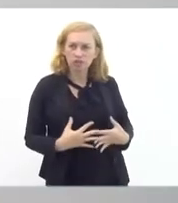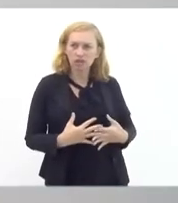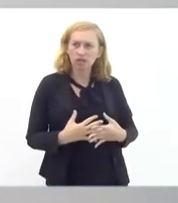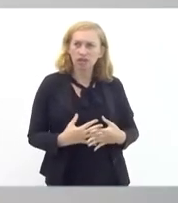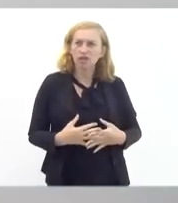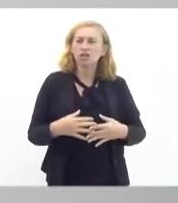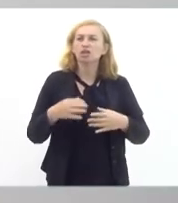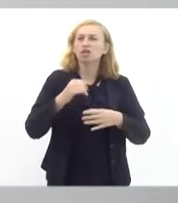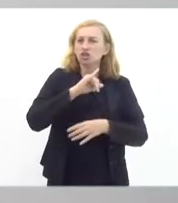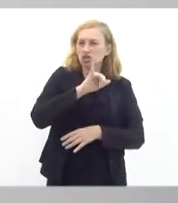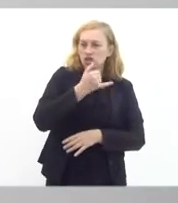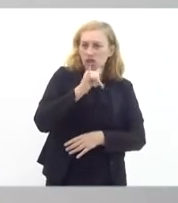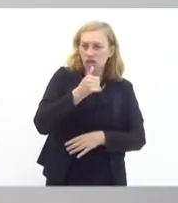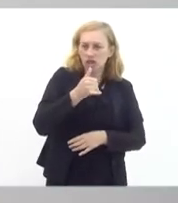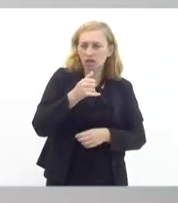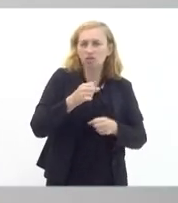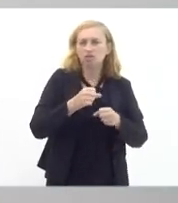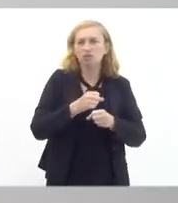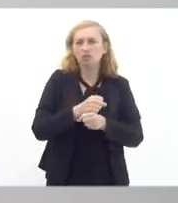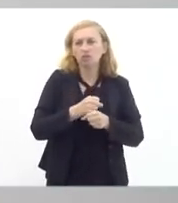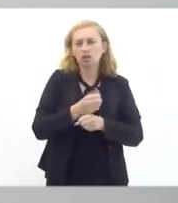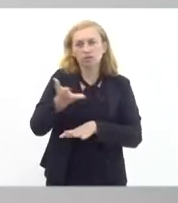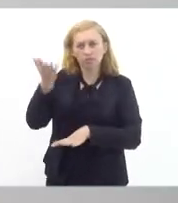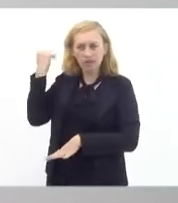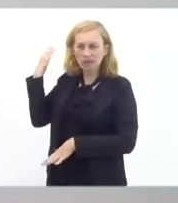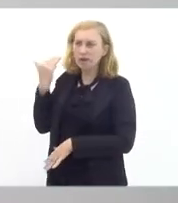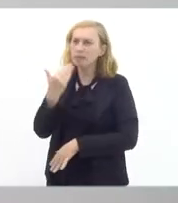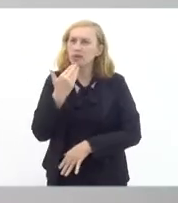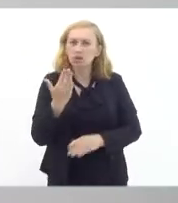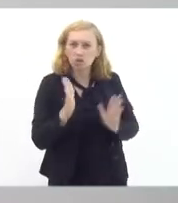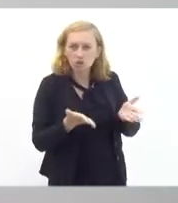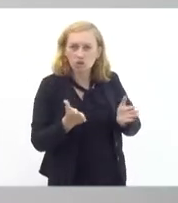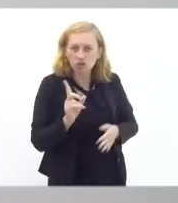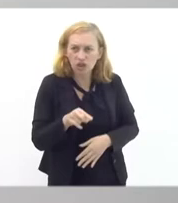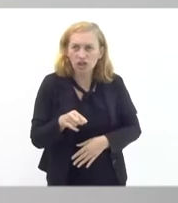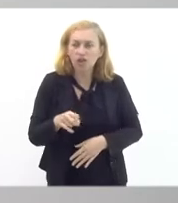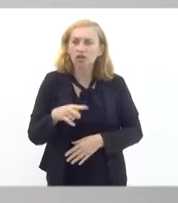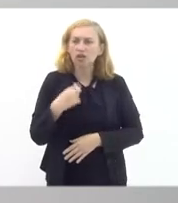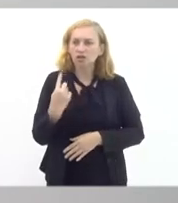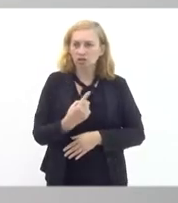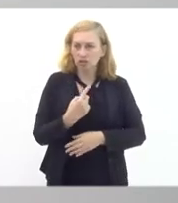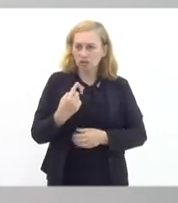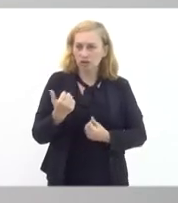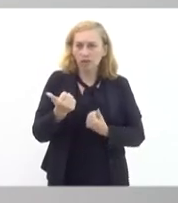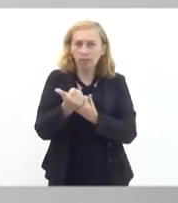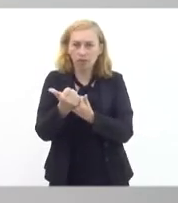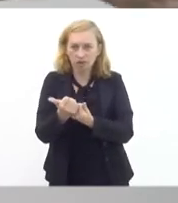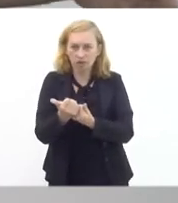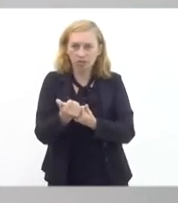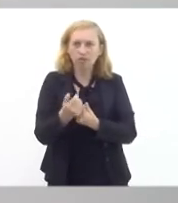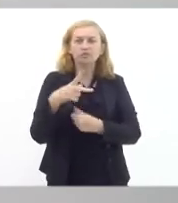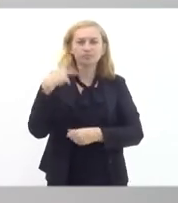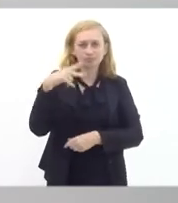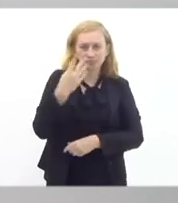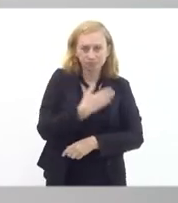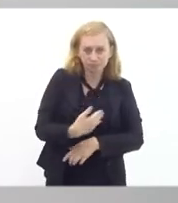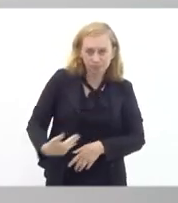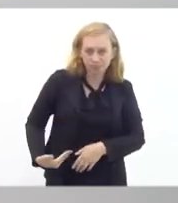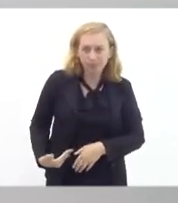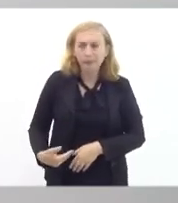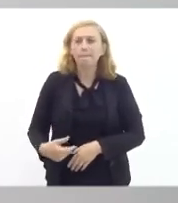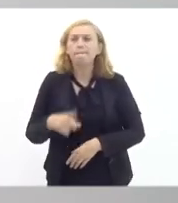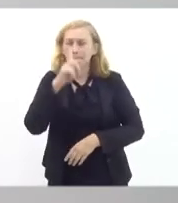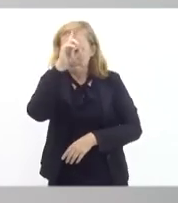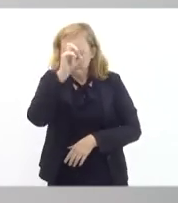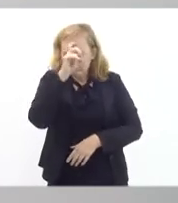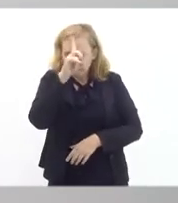ano passado. 2021. Tá. Então, o que eu gostaria de pedir hoje é o seguinte. Nós somos super a favor dessas políticas públicas. Esse hospital